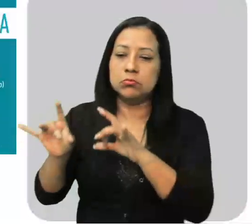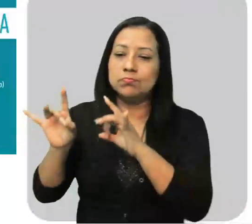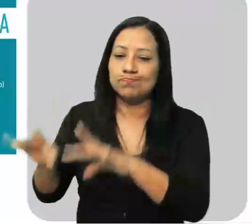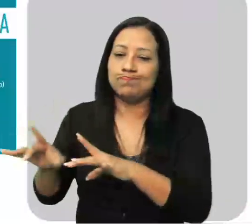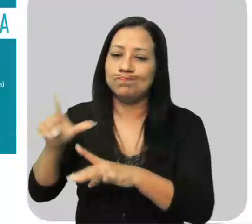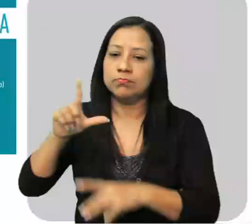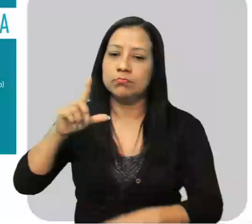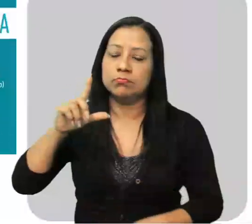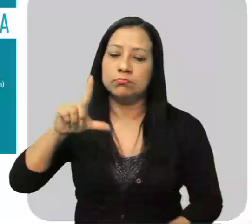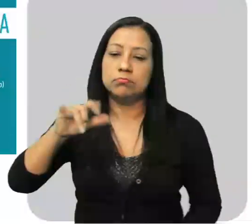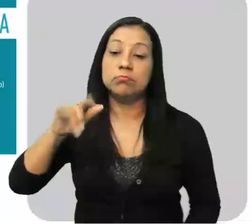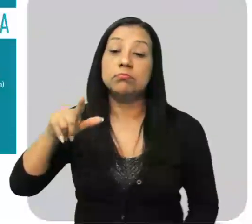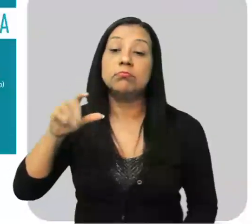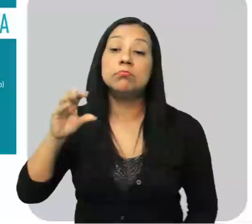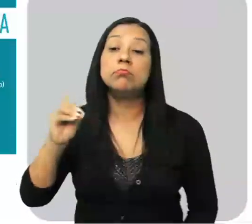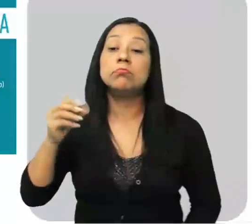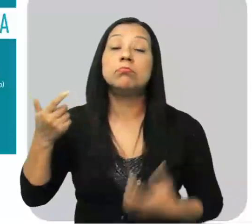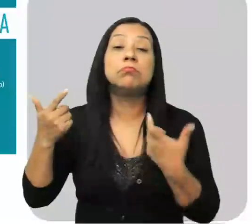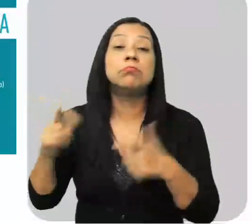os resíduos coletados no Brasil?